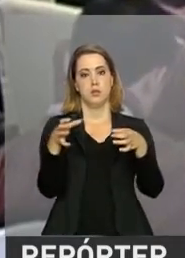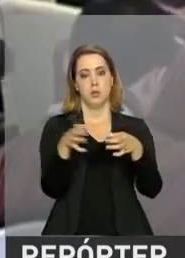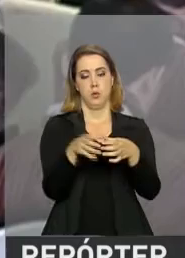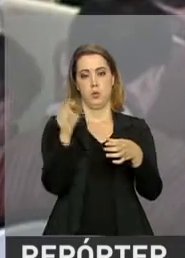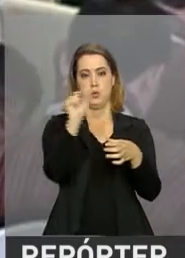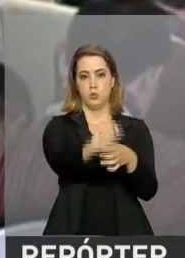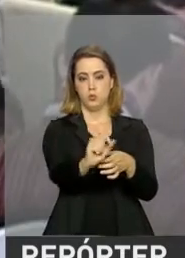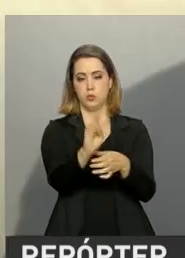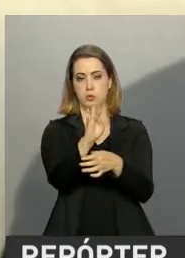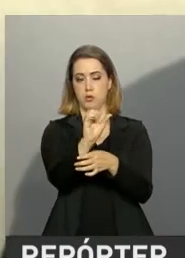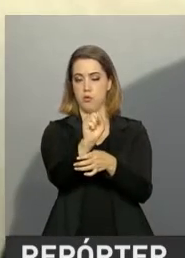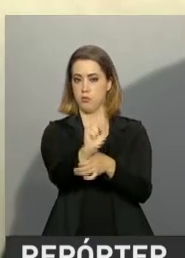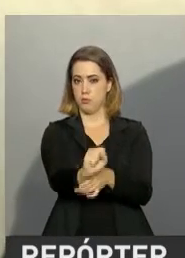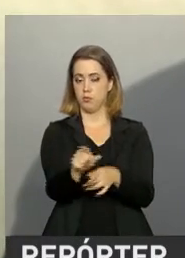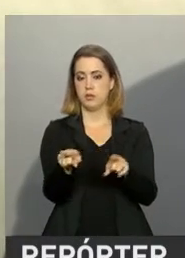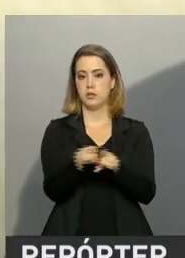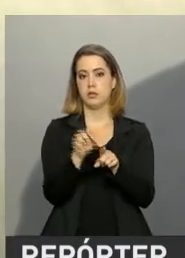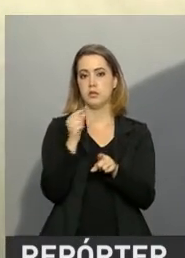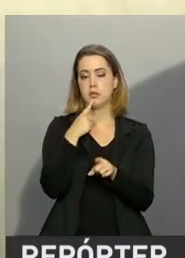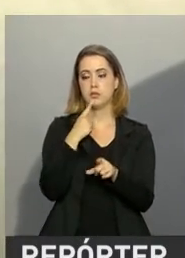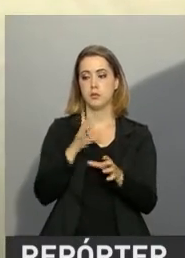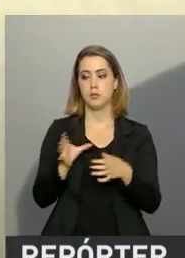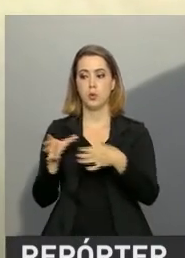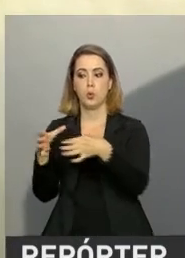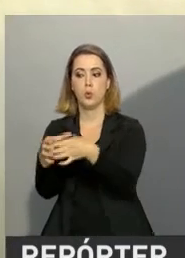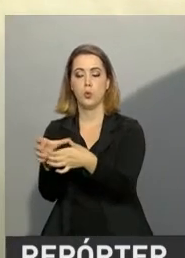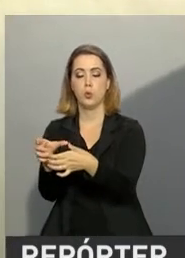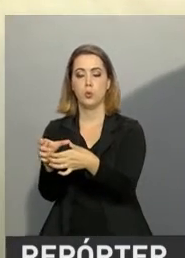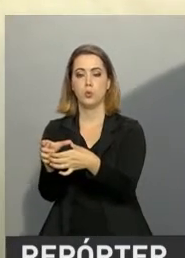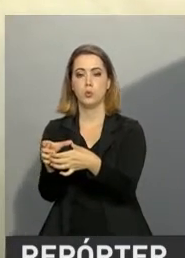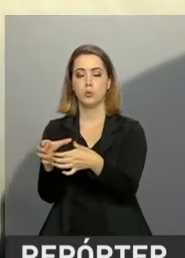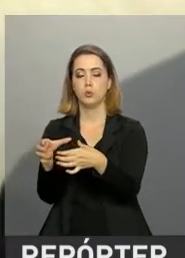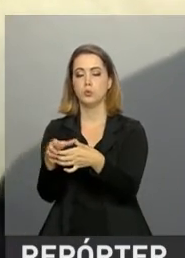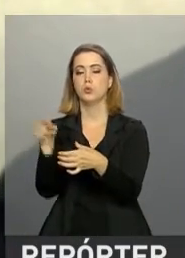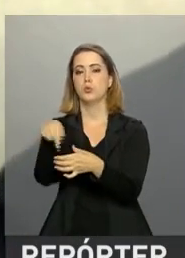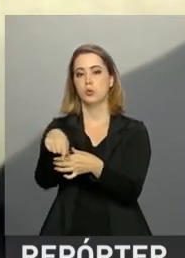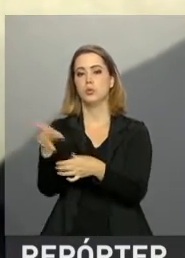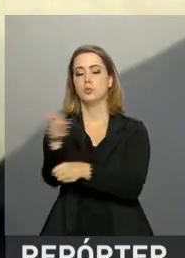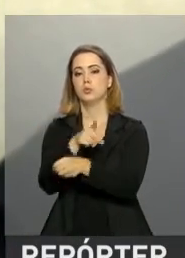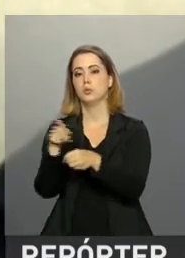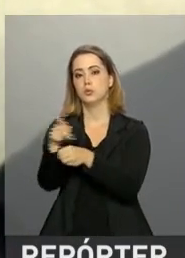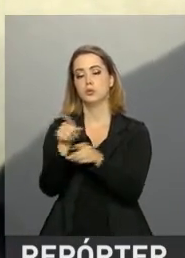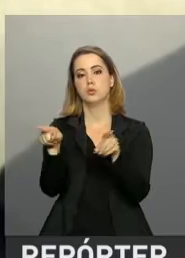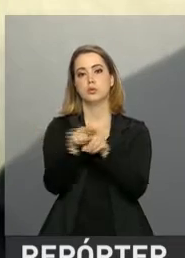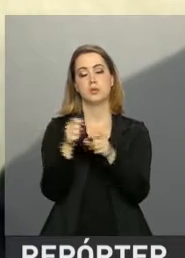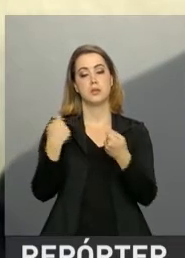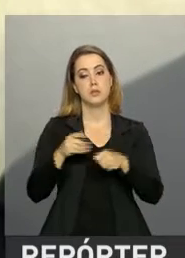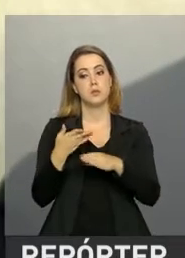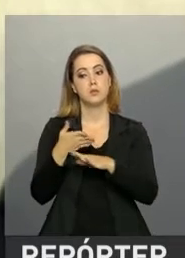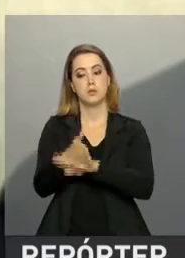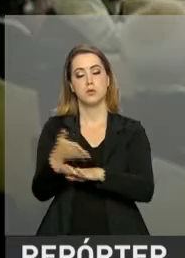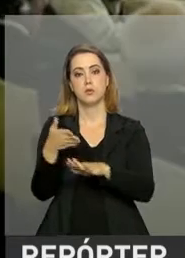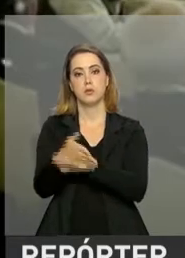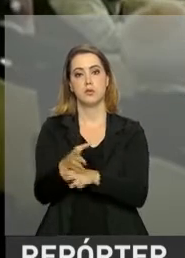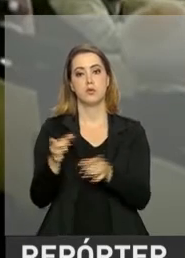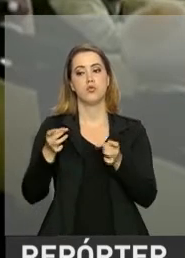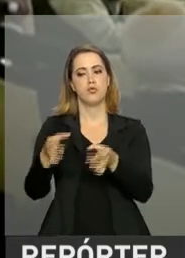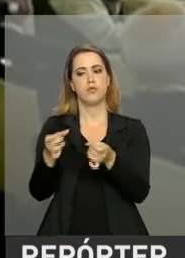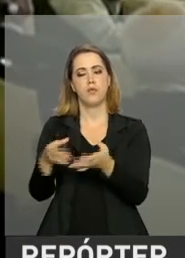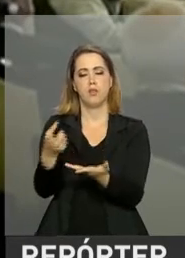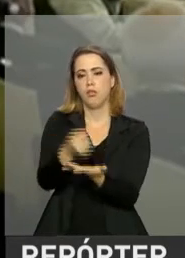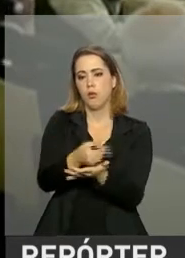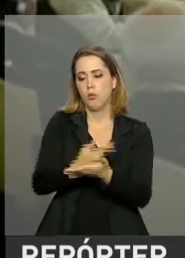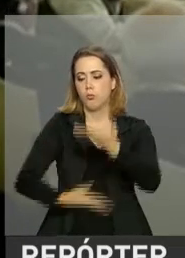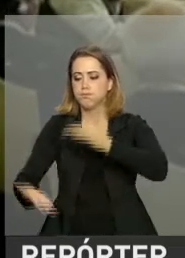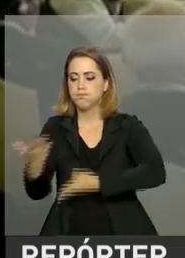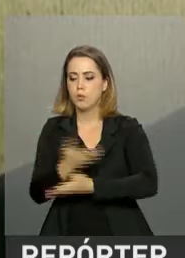conhecida com bistek michel temer destacou que para a retomada do crescimento é fundamental a inserção brasileira no comércio exterior com parceiros de